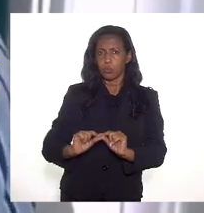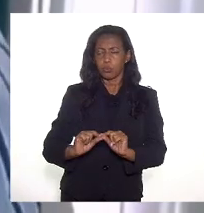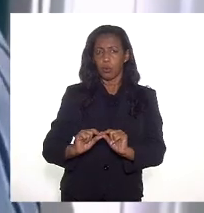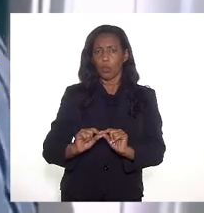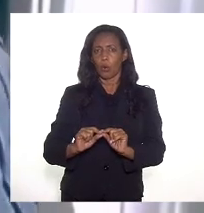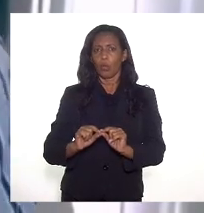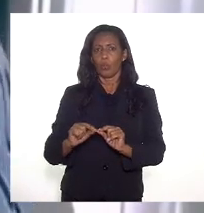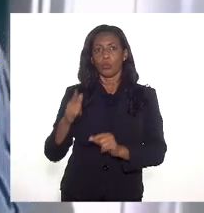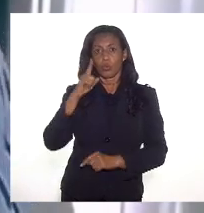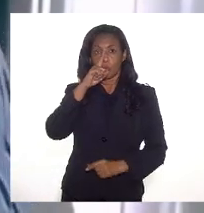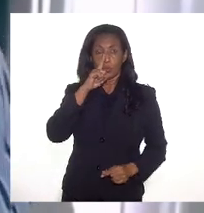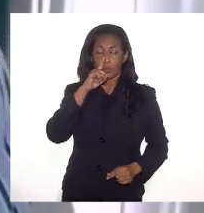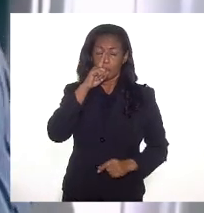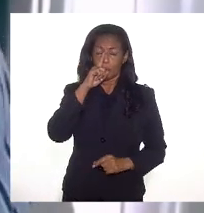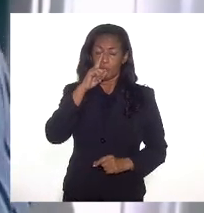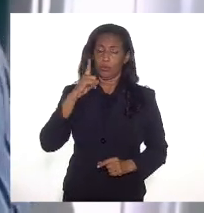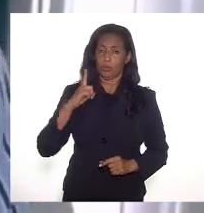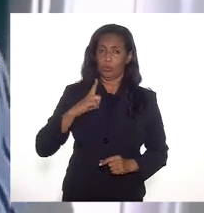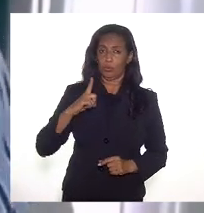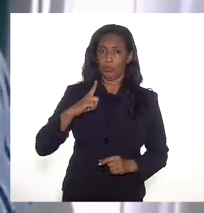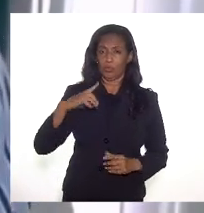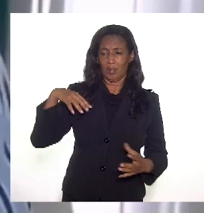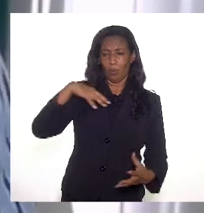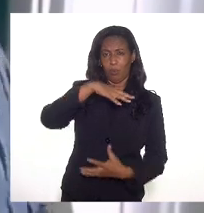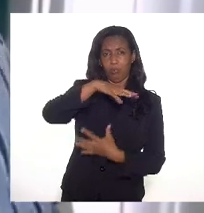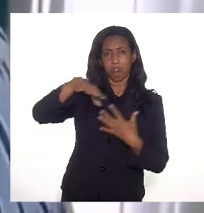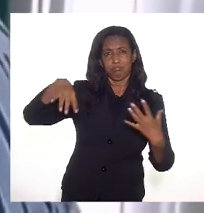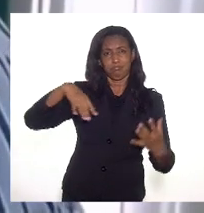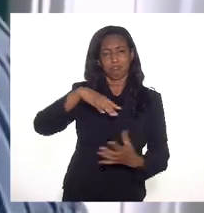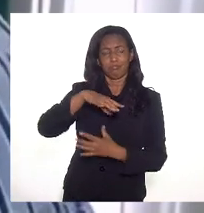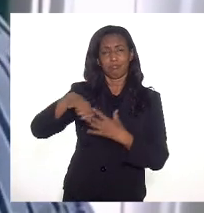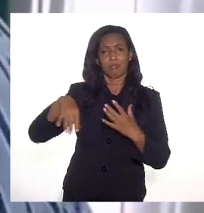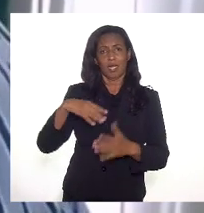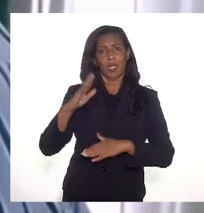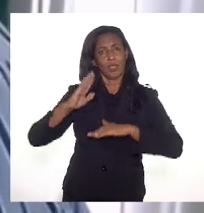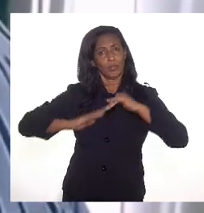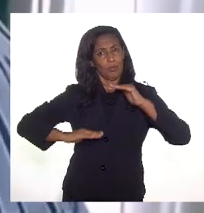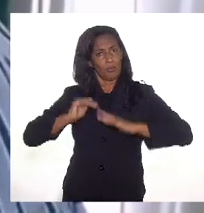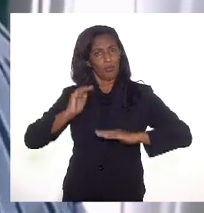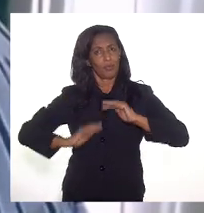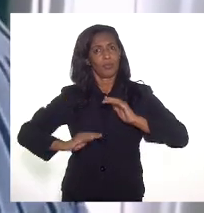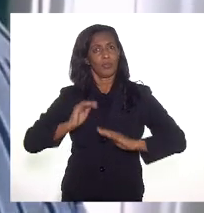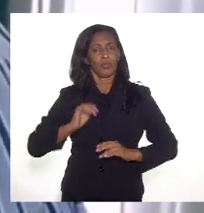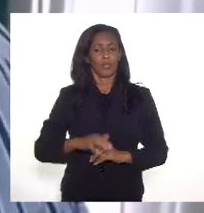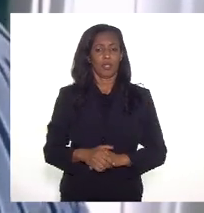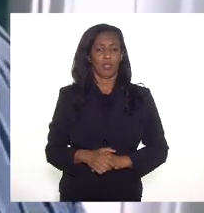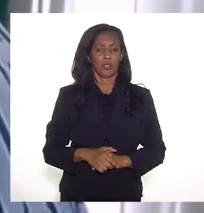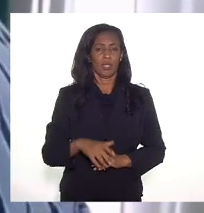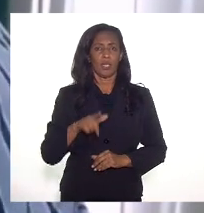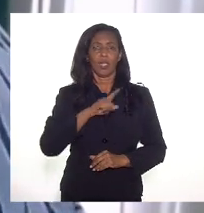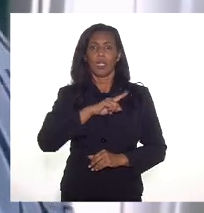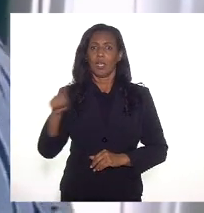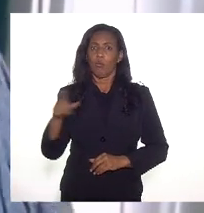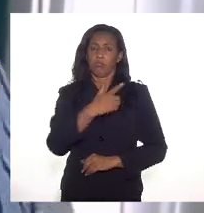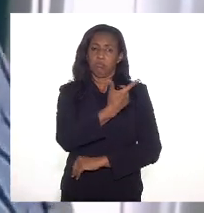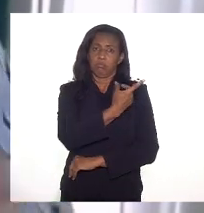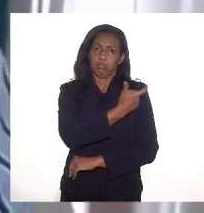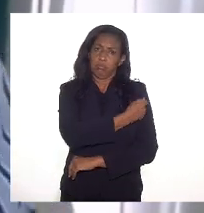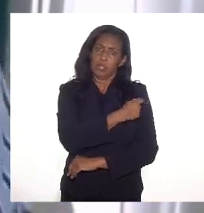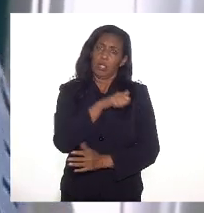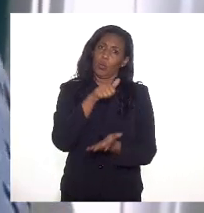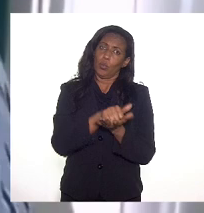os riscos de termos circulação nas escolas de profissionais ainda não imunizados